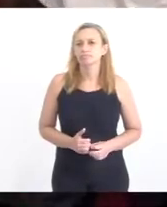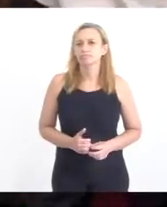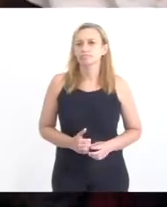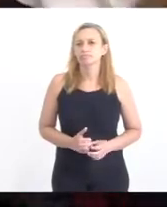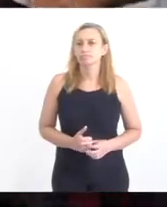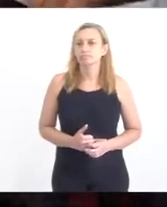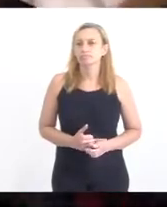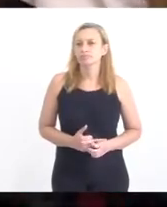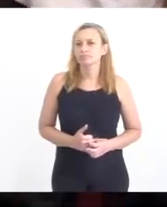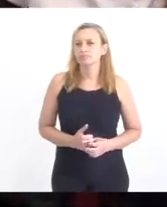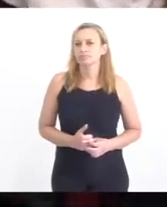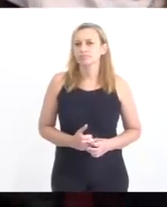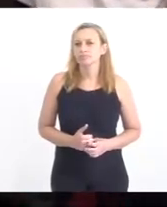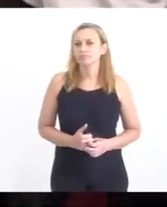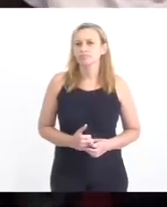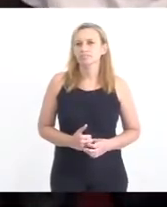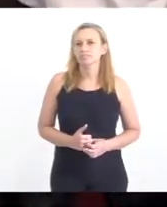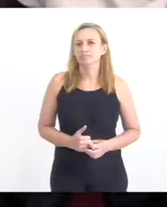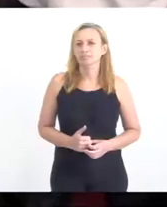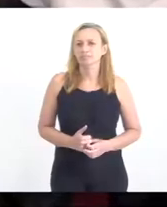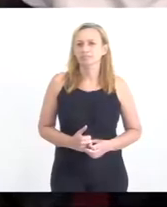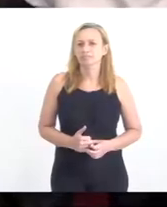o amor